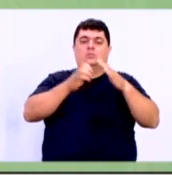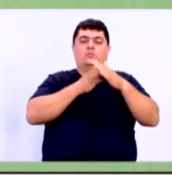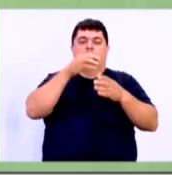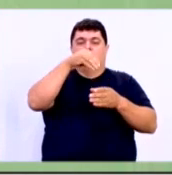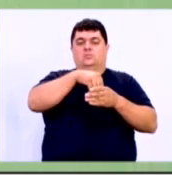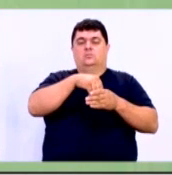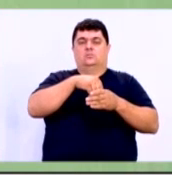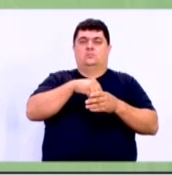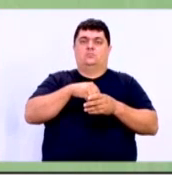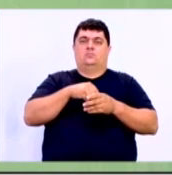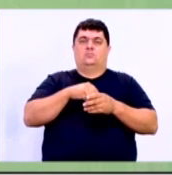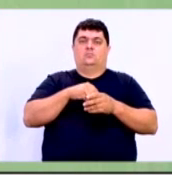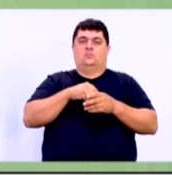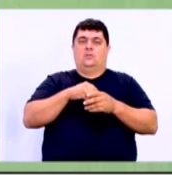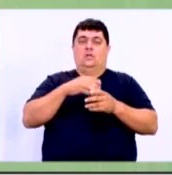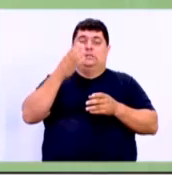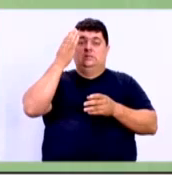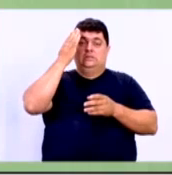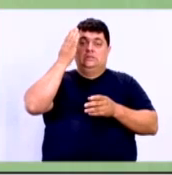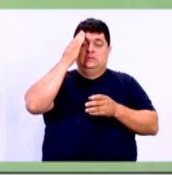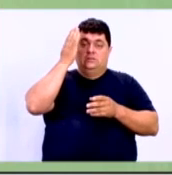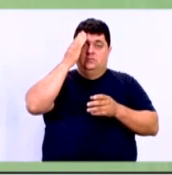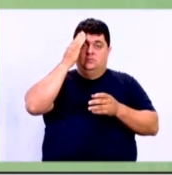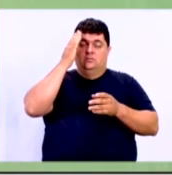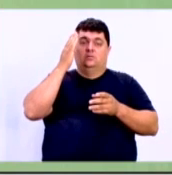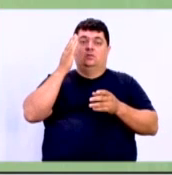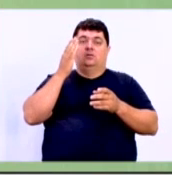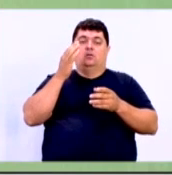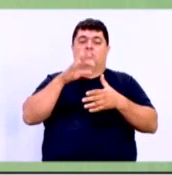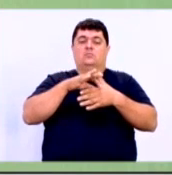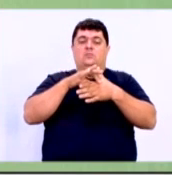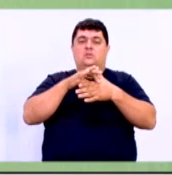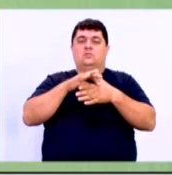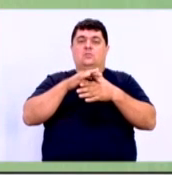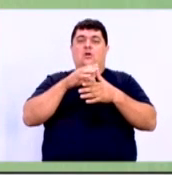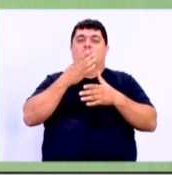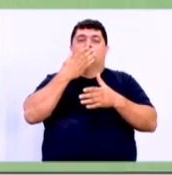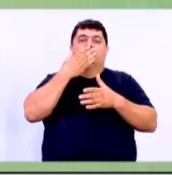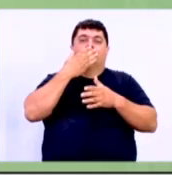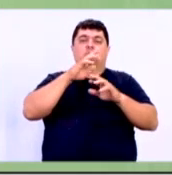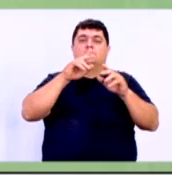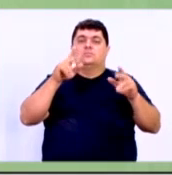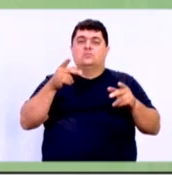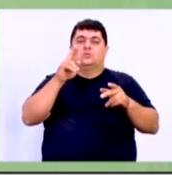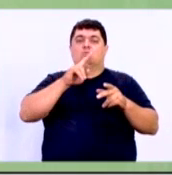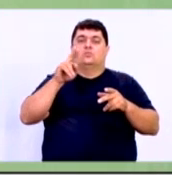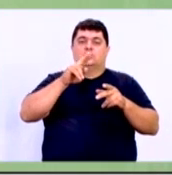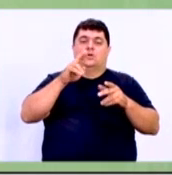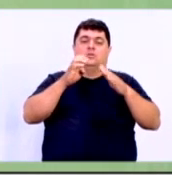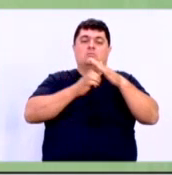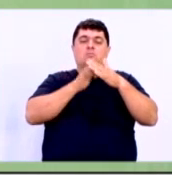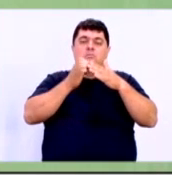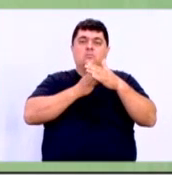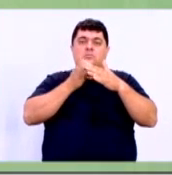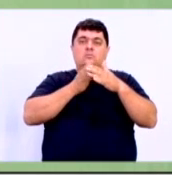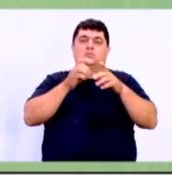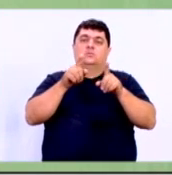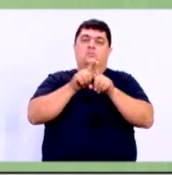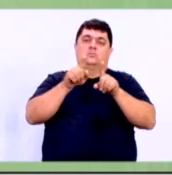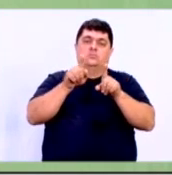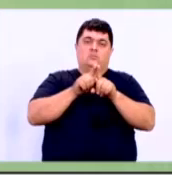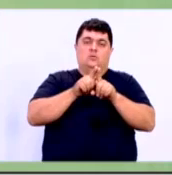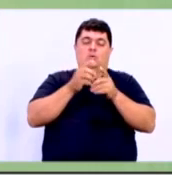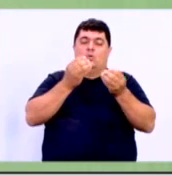empresas. Compreender os principais métodos de custeios utilizados pelas empresas, bem como